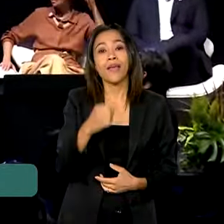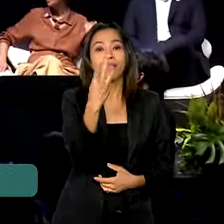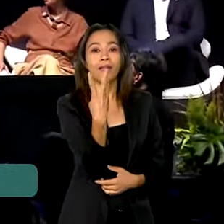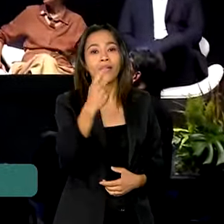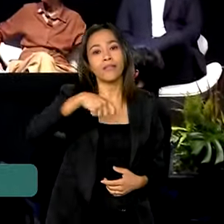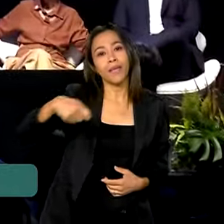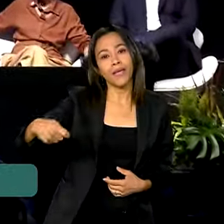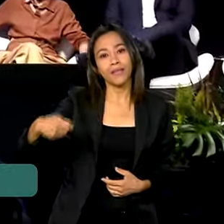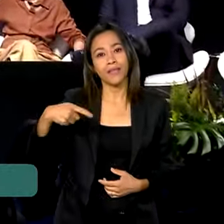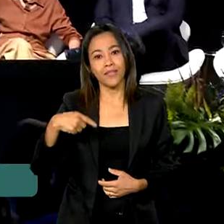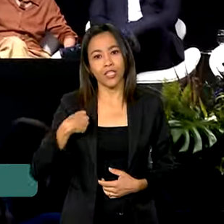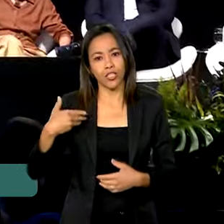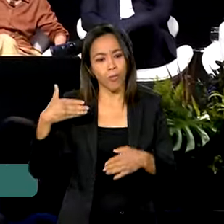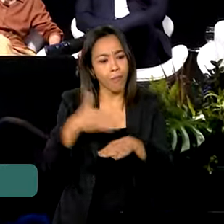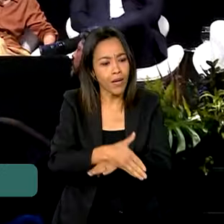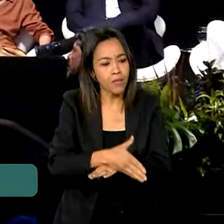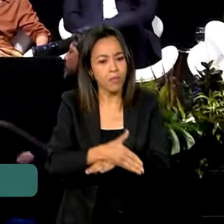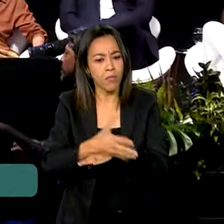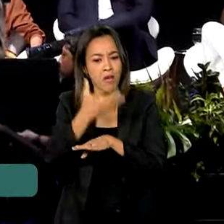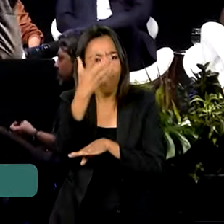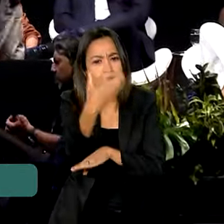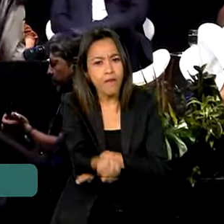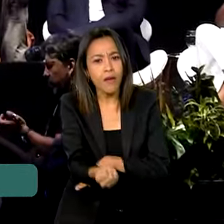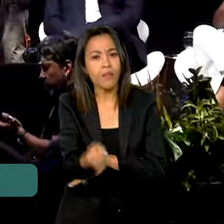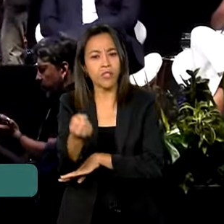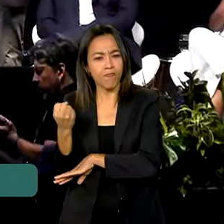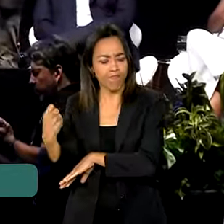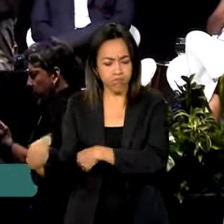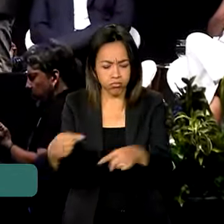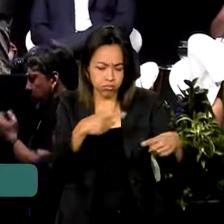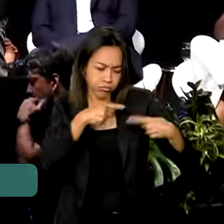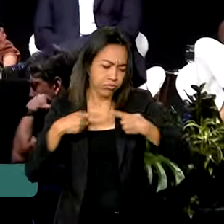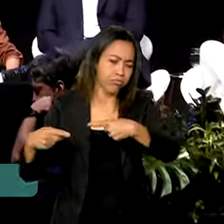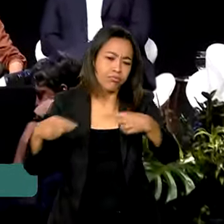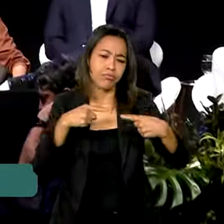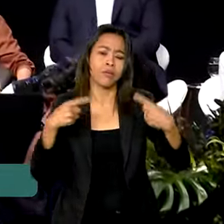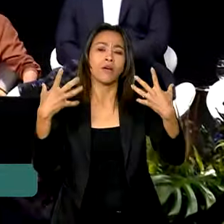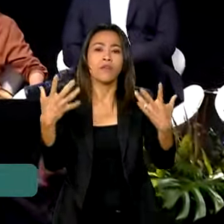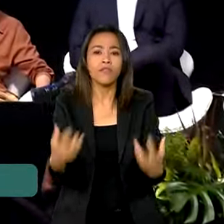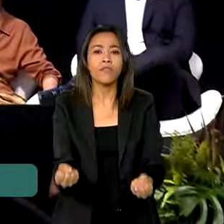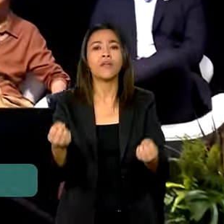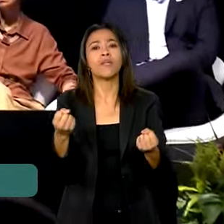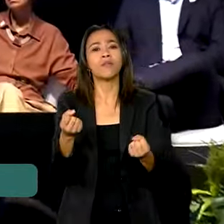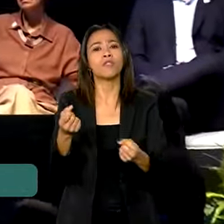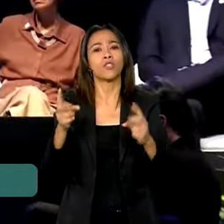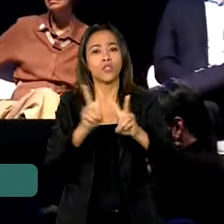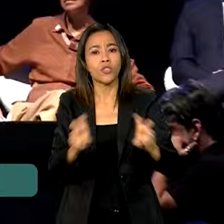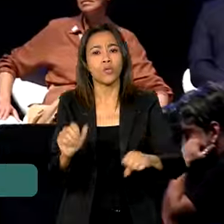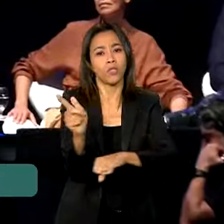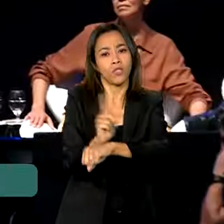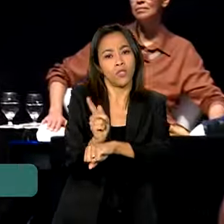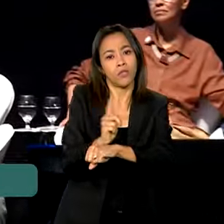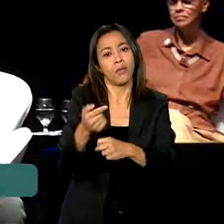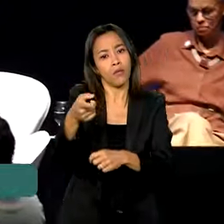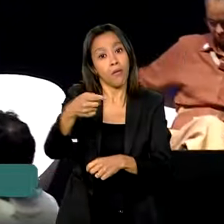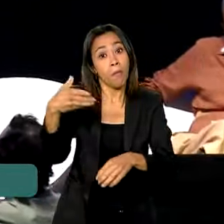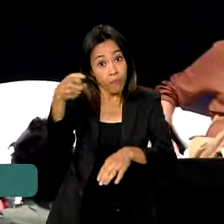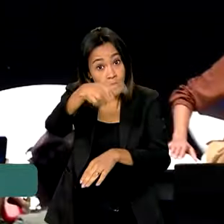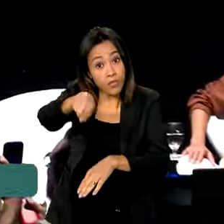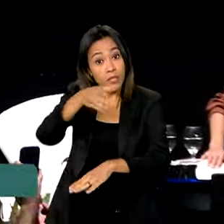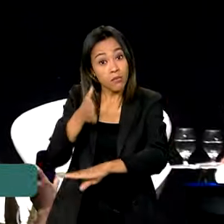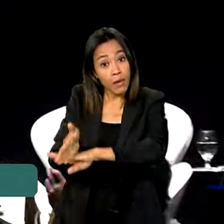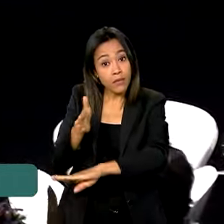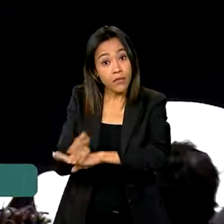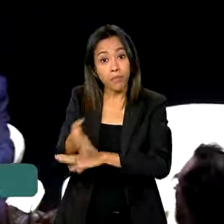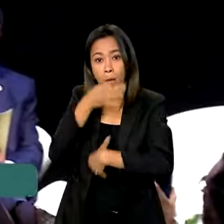separam da cúpula social. Vamos invadir esse país de debate. Vamos fazer discussões autogestionadas, participe da plataforma